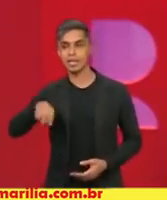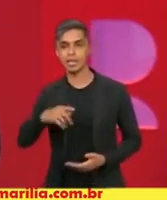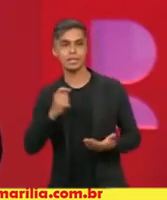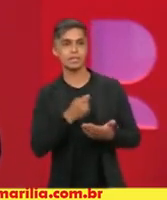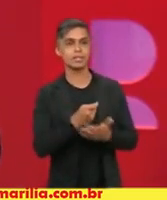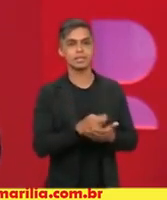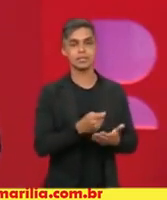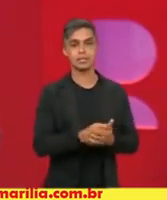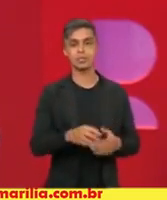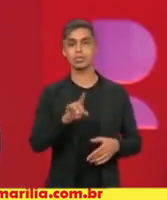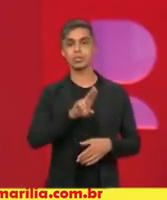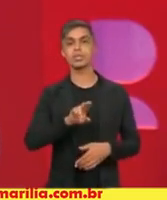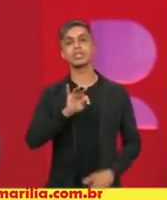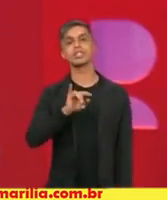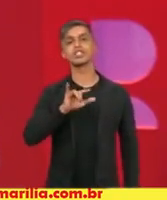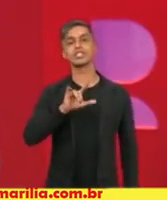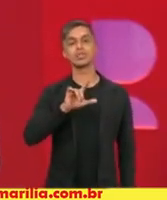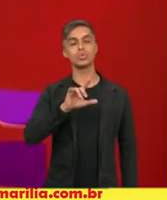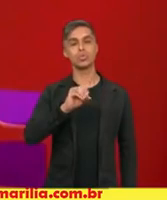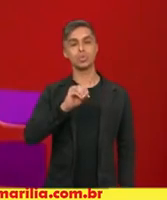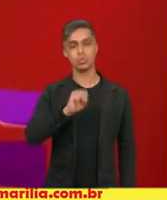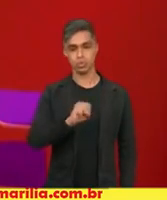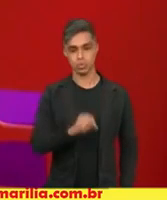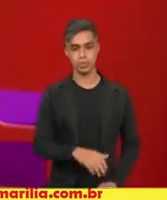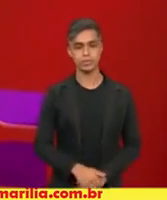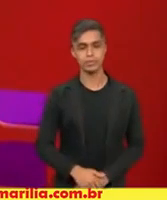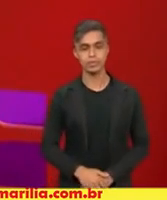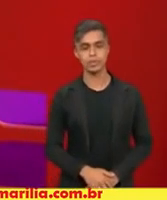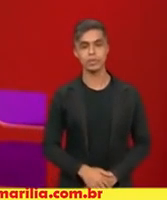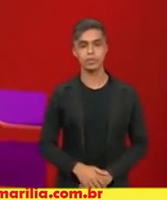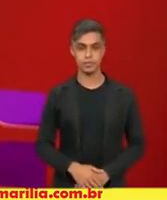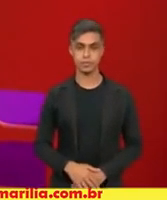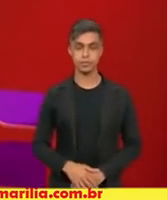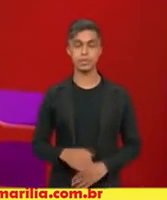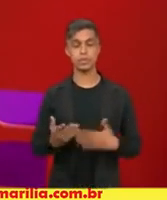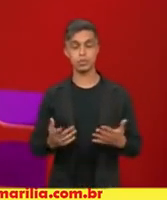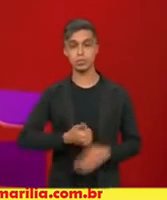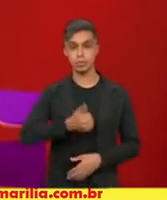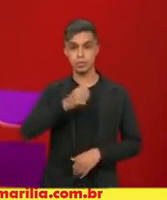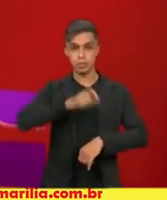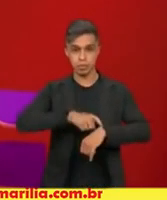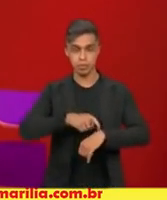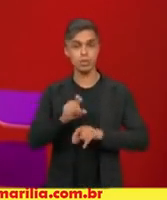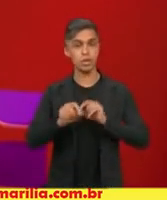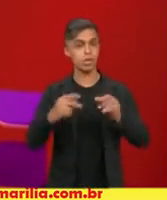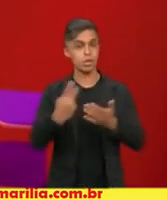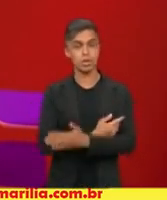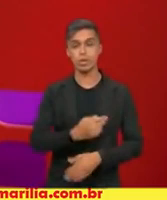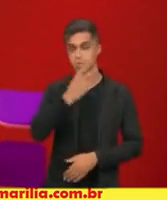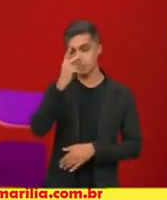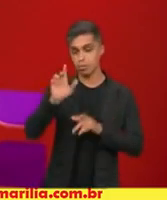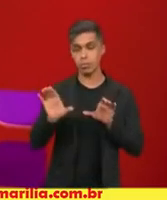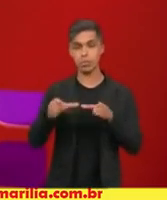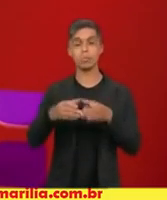compra desses títulos. Em larga medida, sim. Teve dois momentos o financiamento da guerra. O primeiro momento é o momento em que os liberais estão no poder e